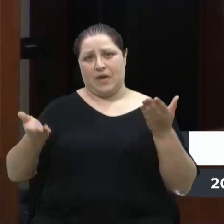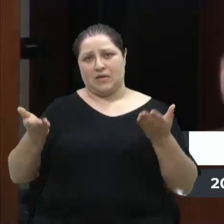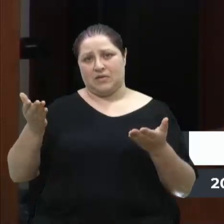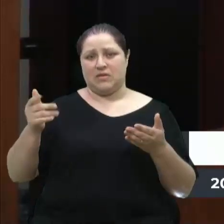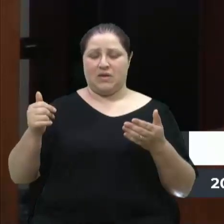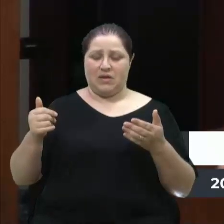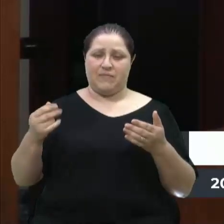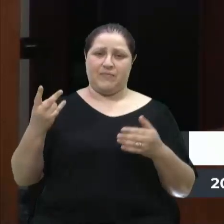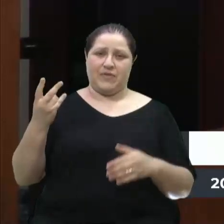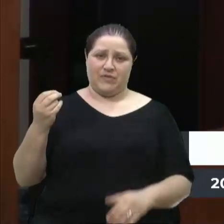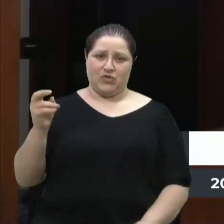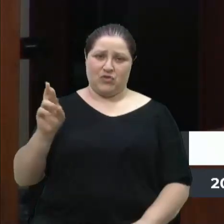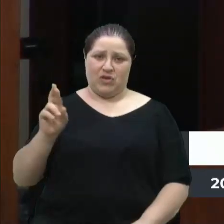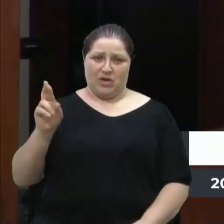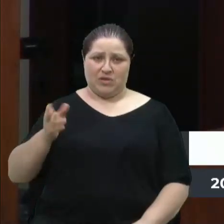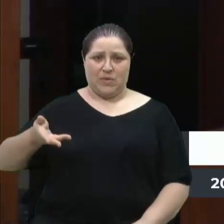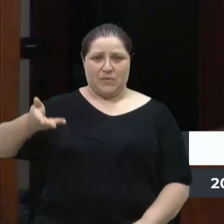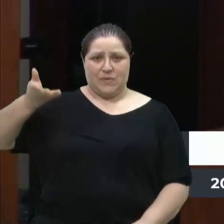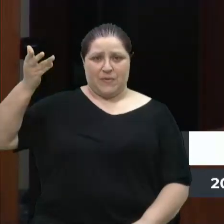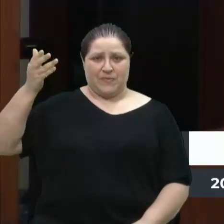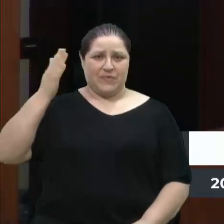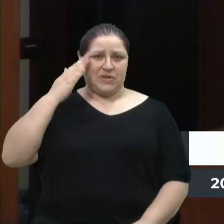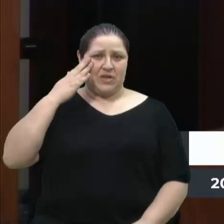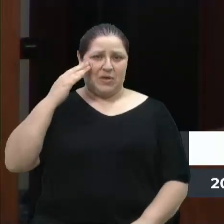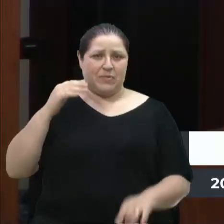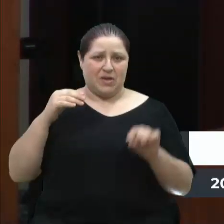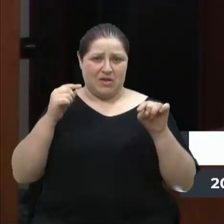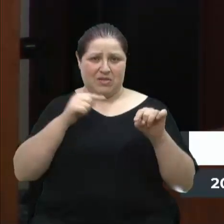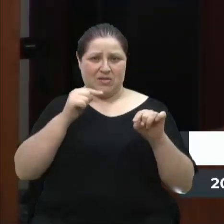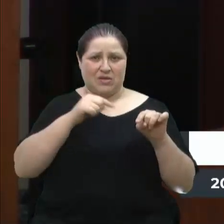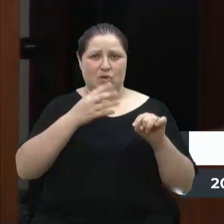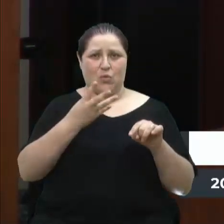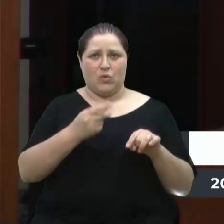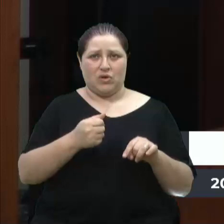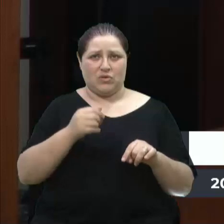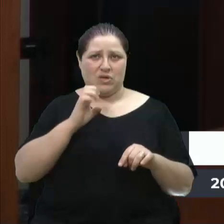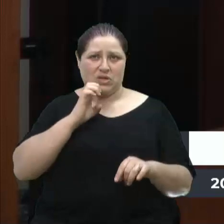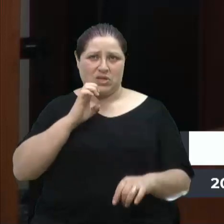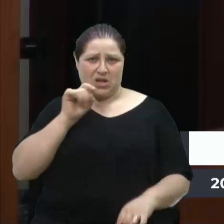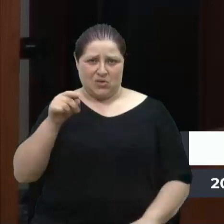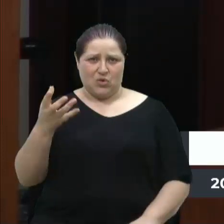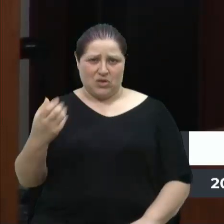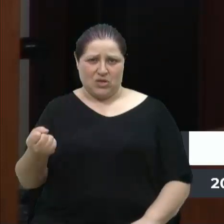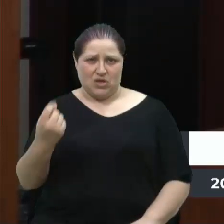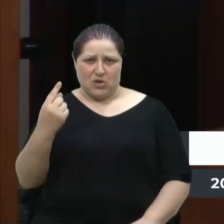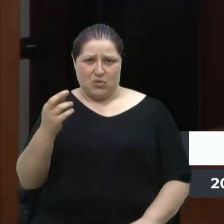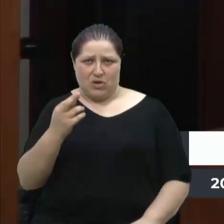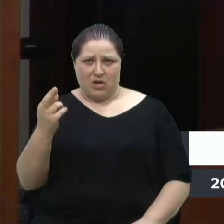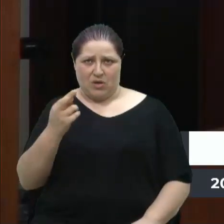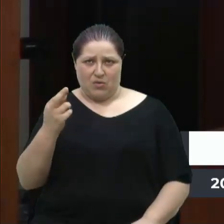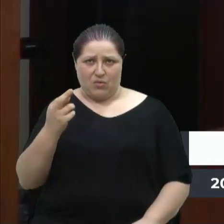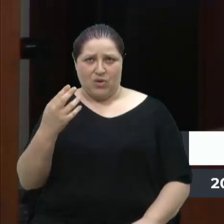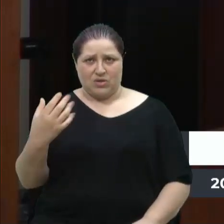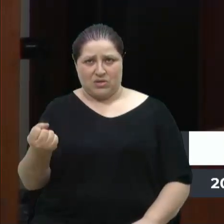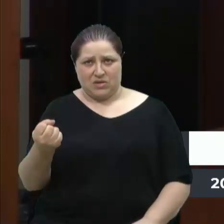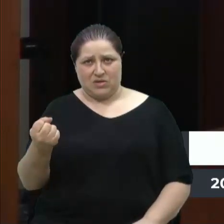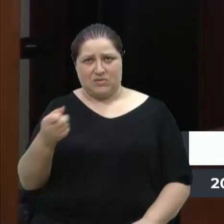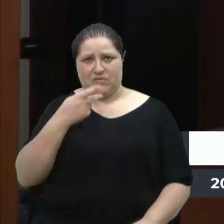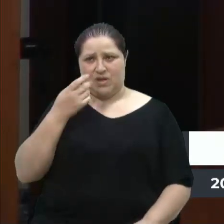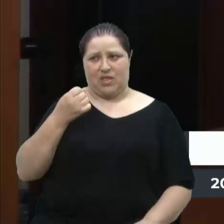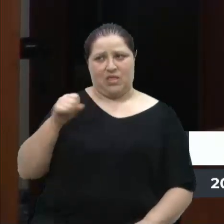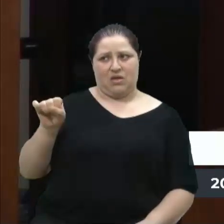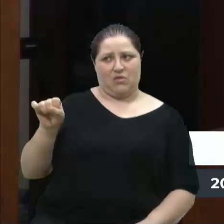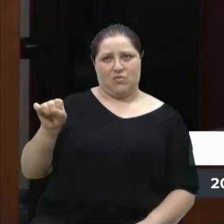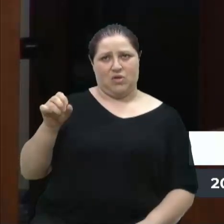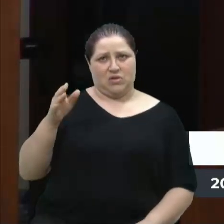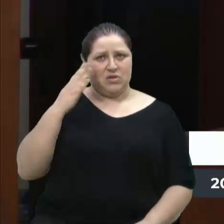reais. Sabe quanto vale 20 pesos? Se eu disser para a senhora, vereadora Estela, a senhora quer por R$1 20 pesos? A senhora vai me dizer não. Porque